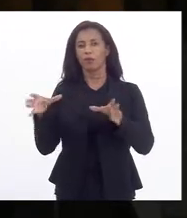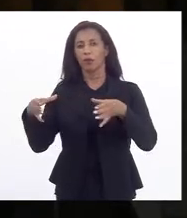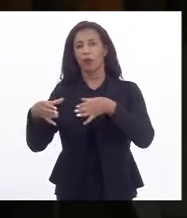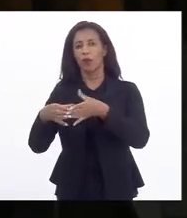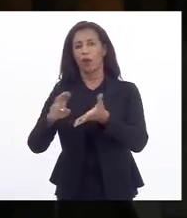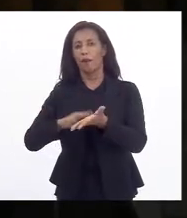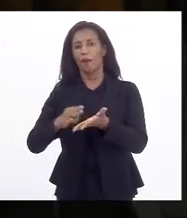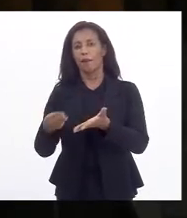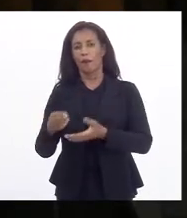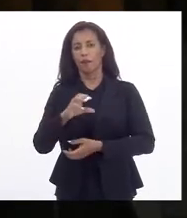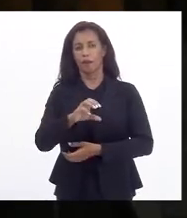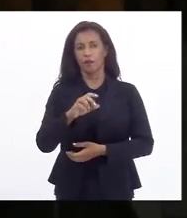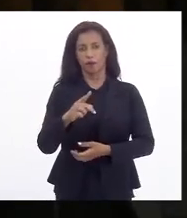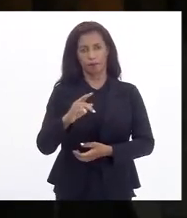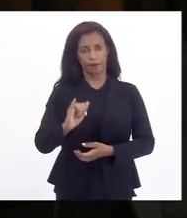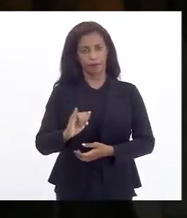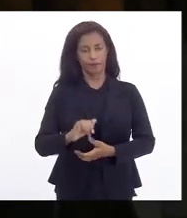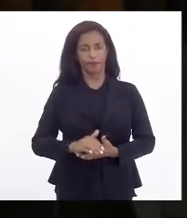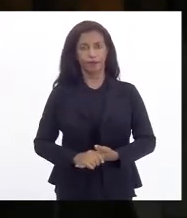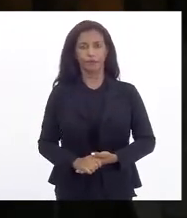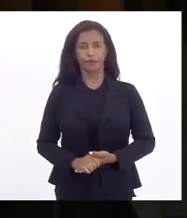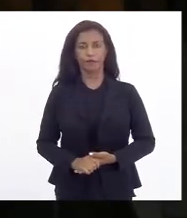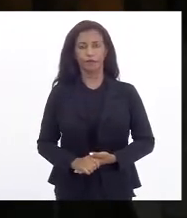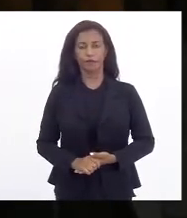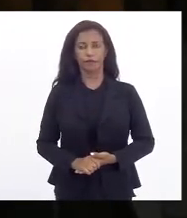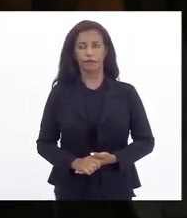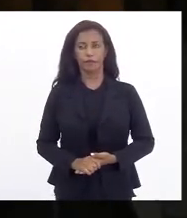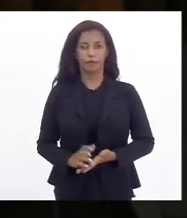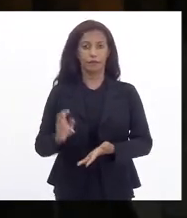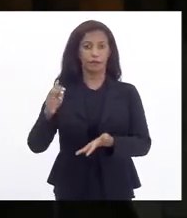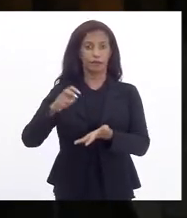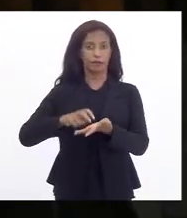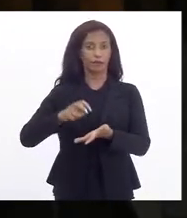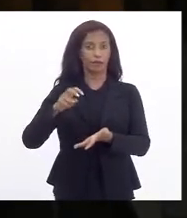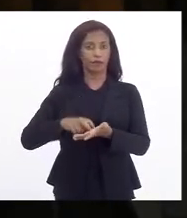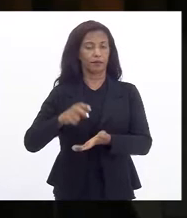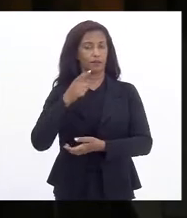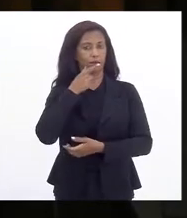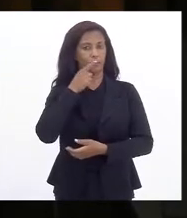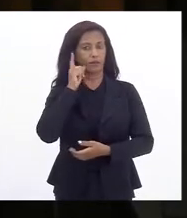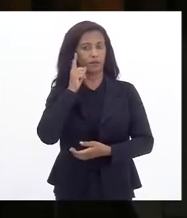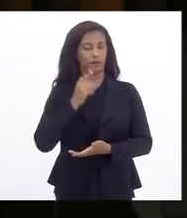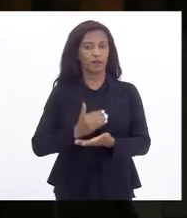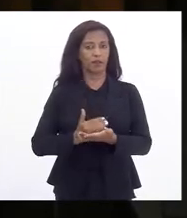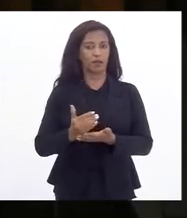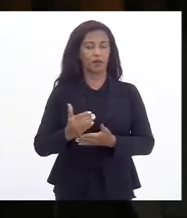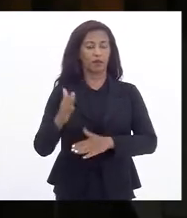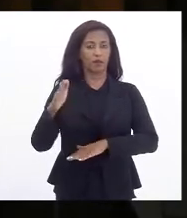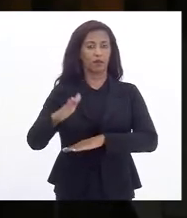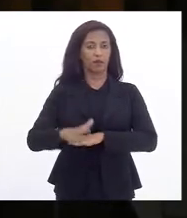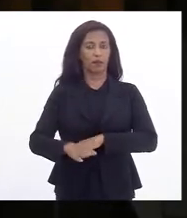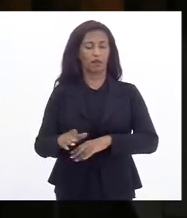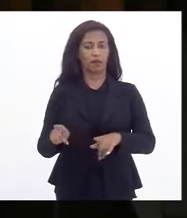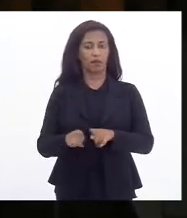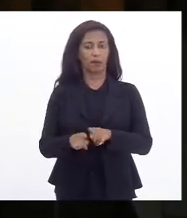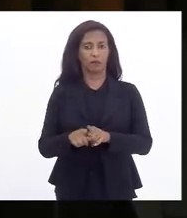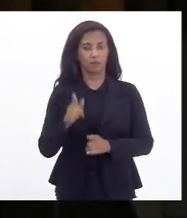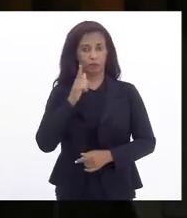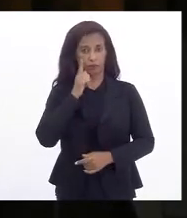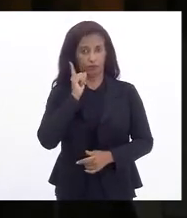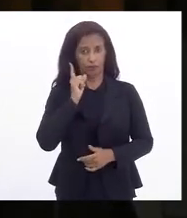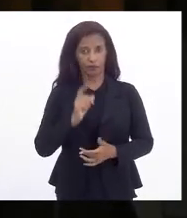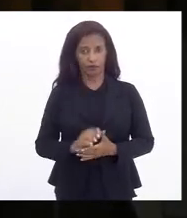membros da CPI E na manhã de ontem início da tarde também de